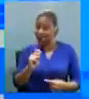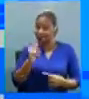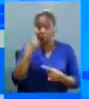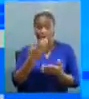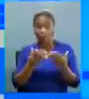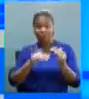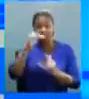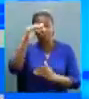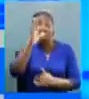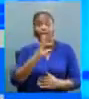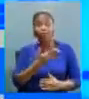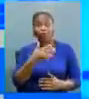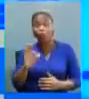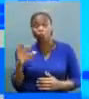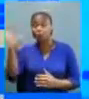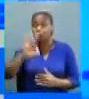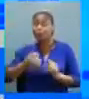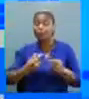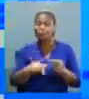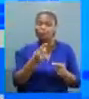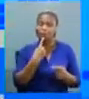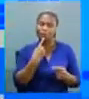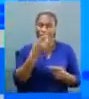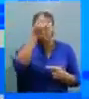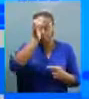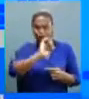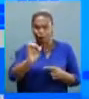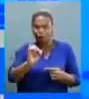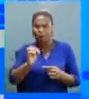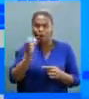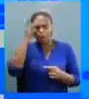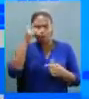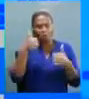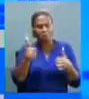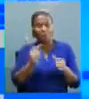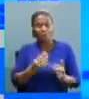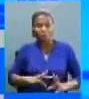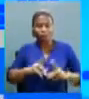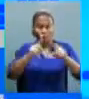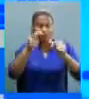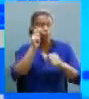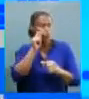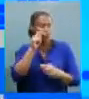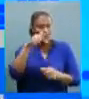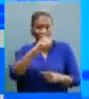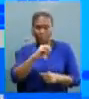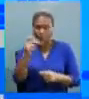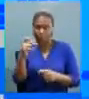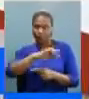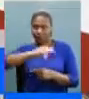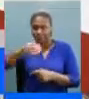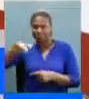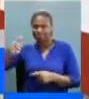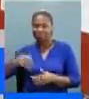um crescimento de 14%, o que constitui, no seu entender, um bom indicador de desenvolvimento do turismo em Santo Antão.